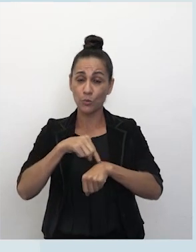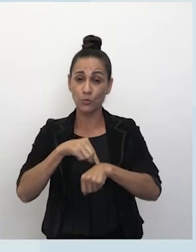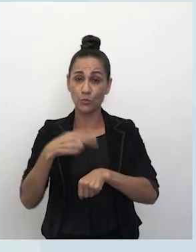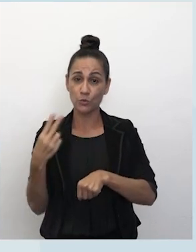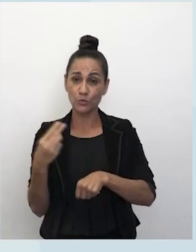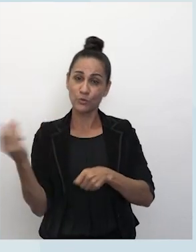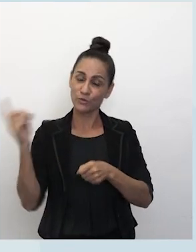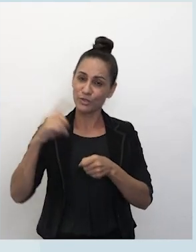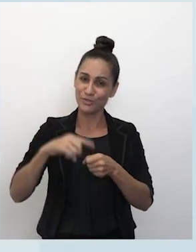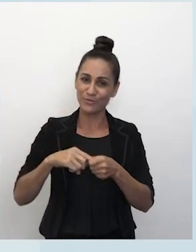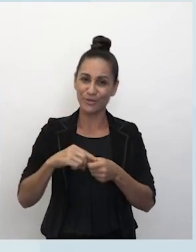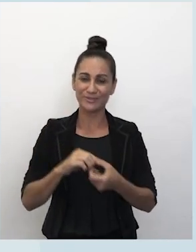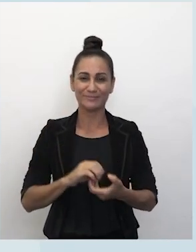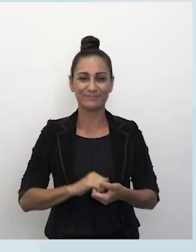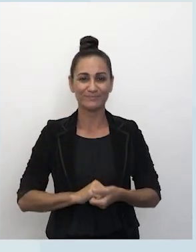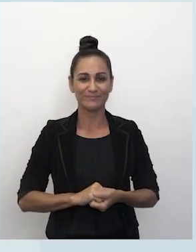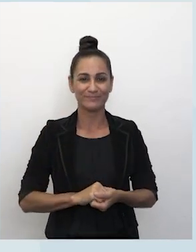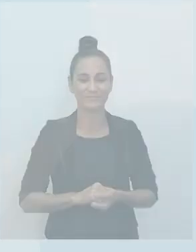volta.